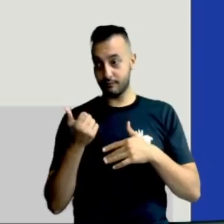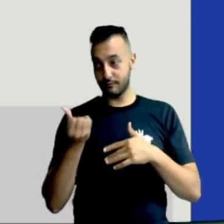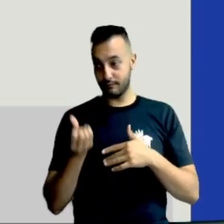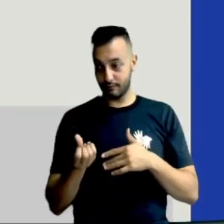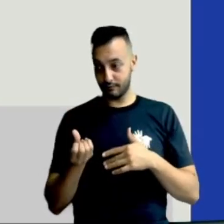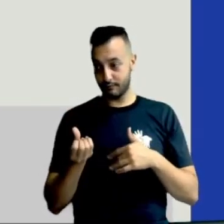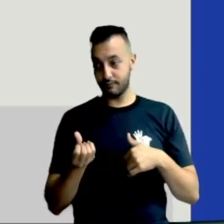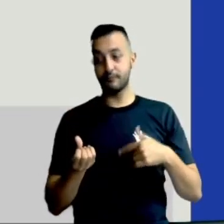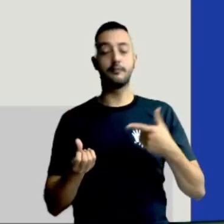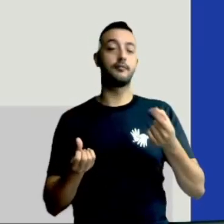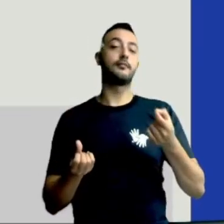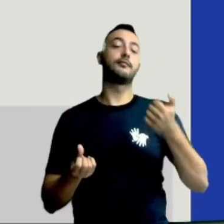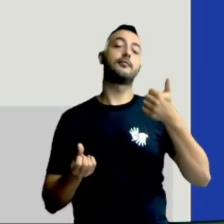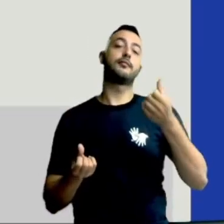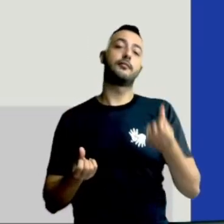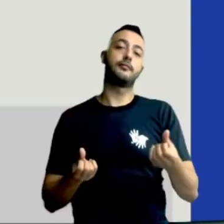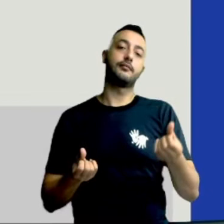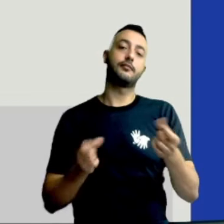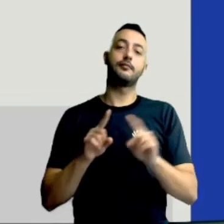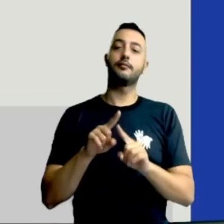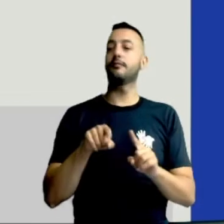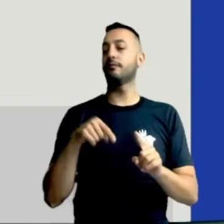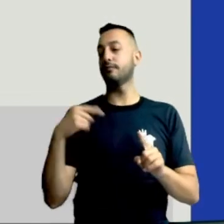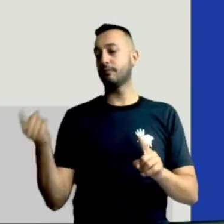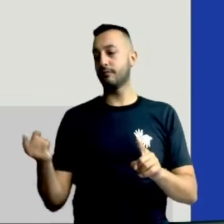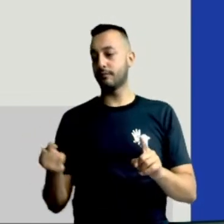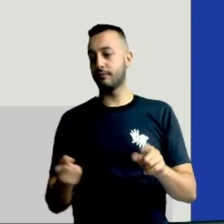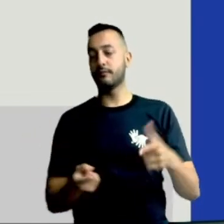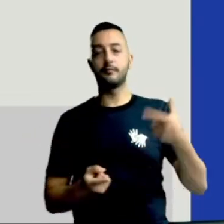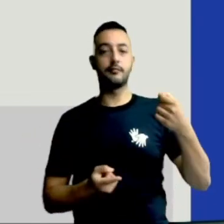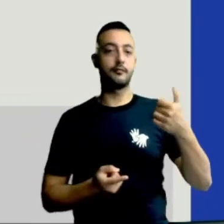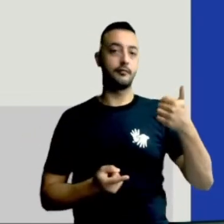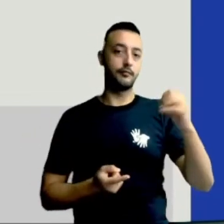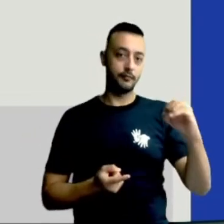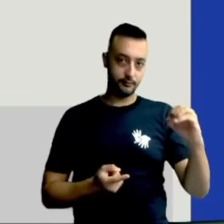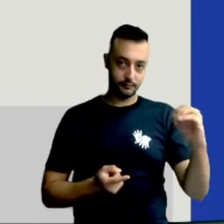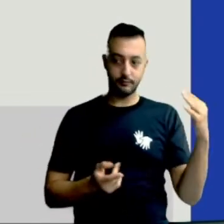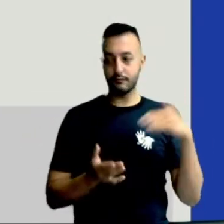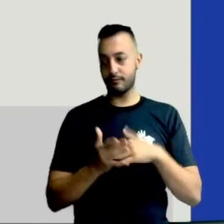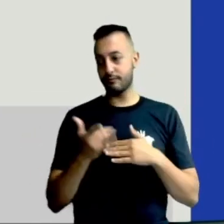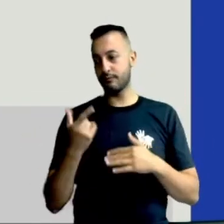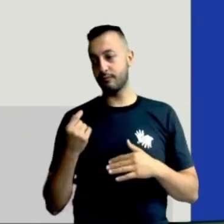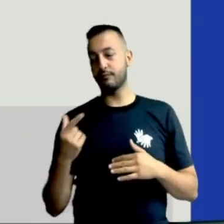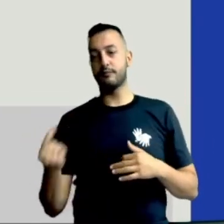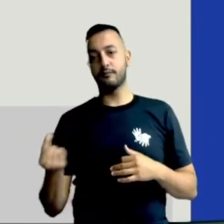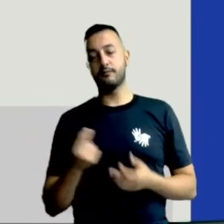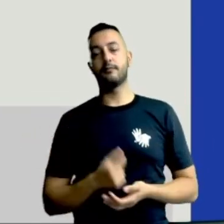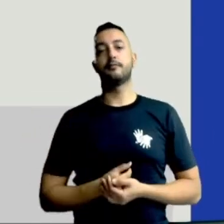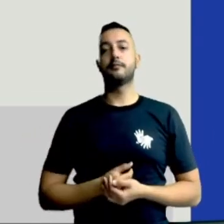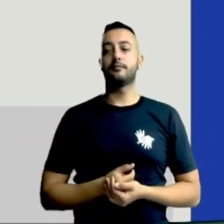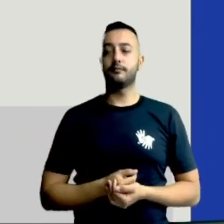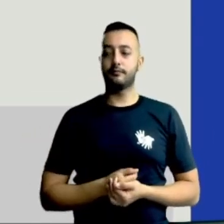pular 2016 e vai fazer entre 2010 e 2020.